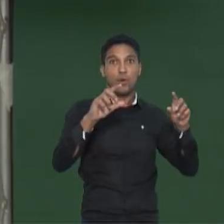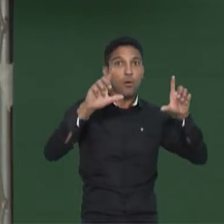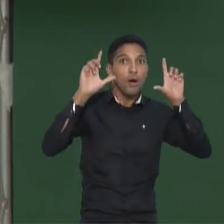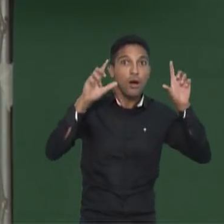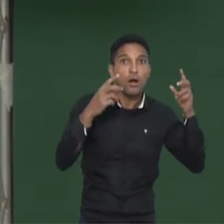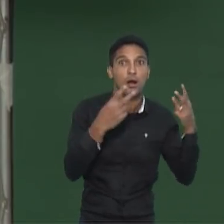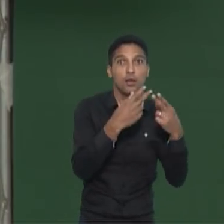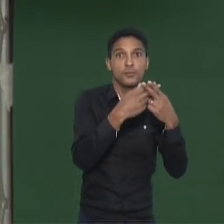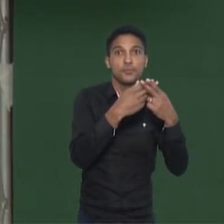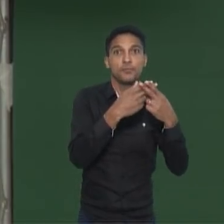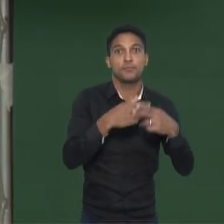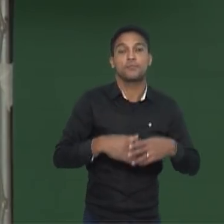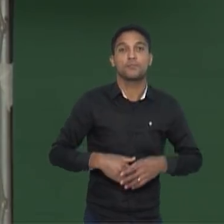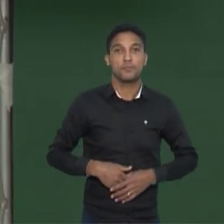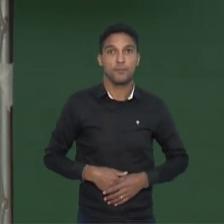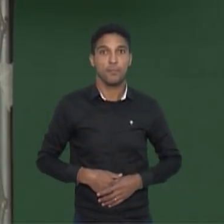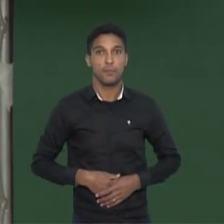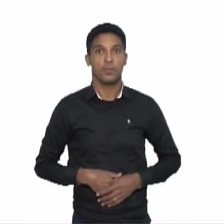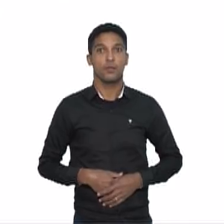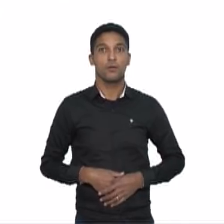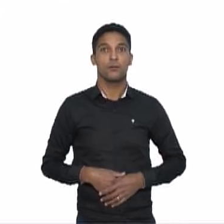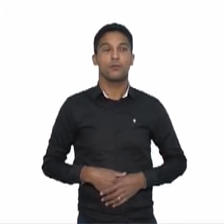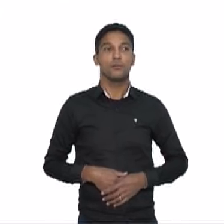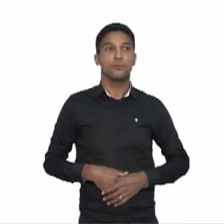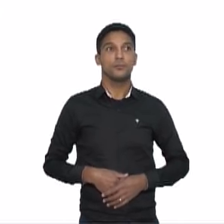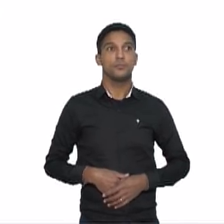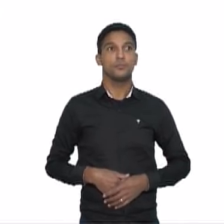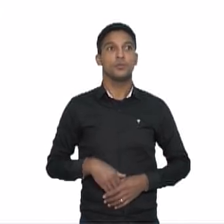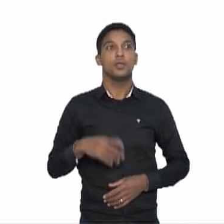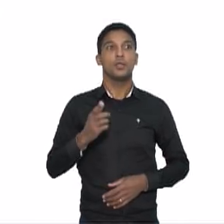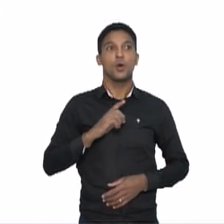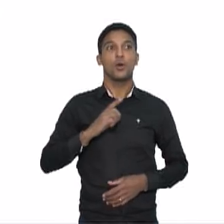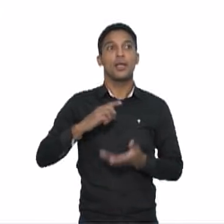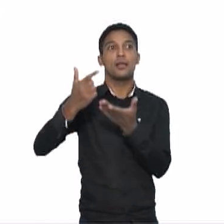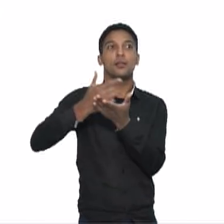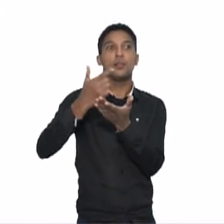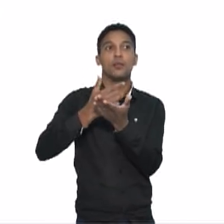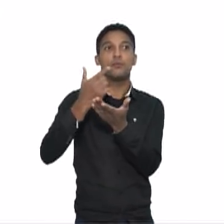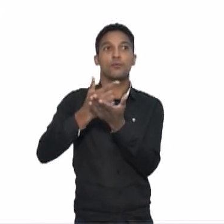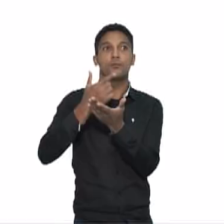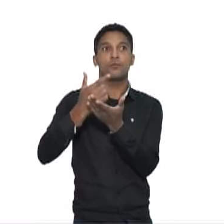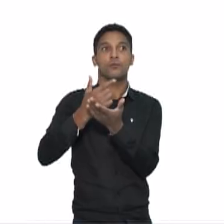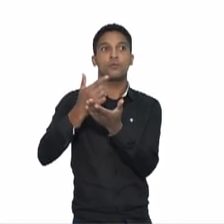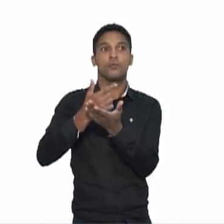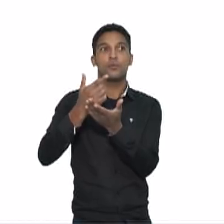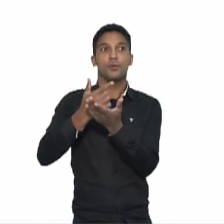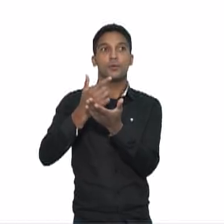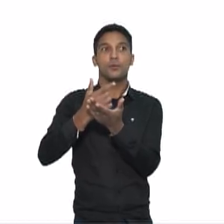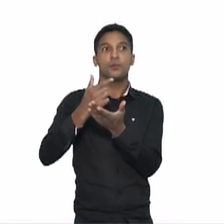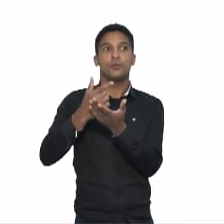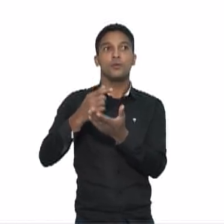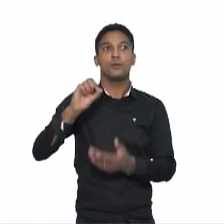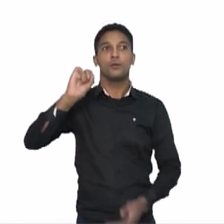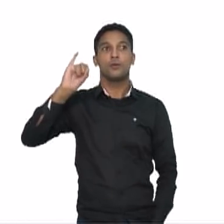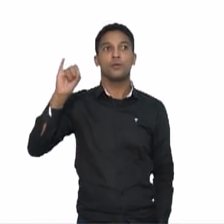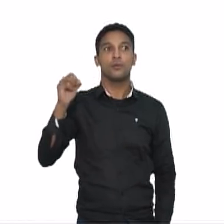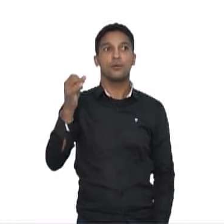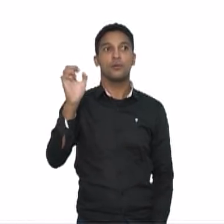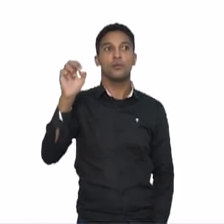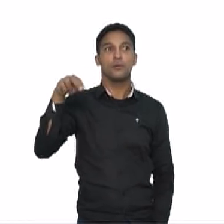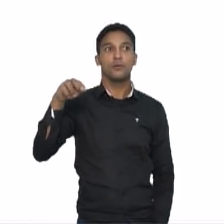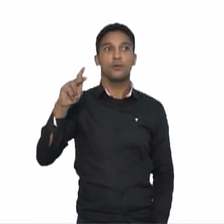convergência, do Henry Jenkins, de um livro, né, publicado em 2006, e ele fala justamente dessa